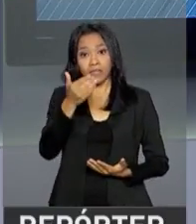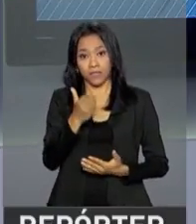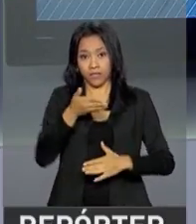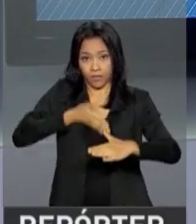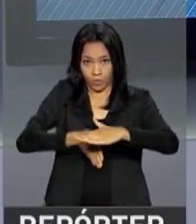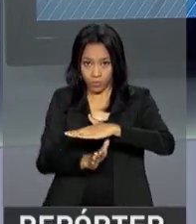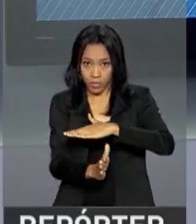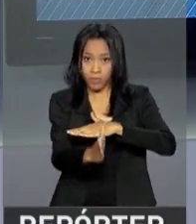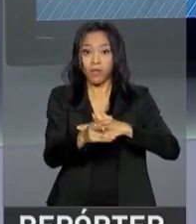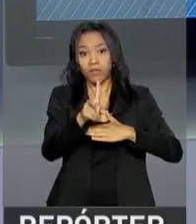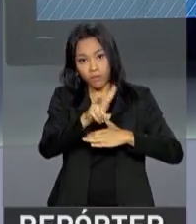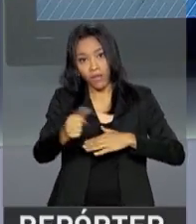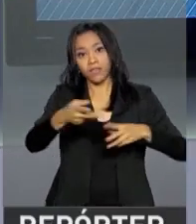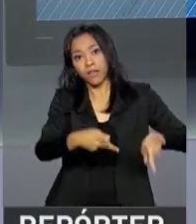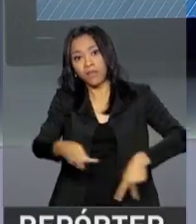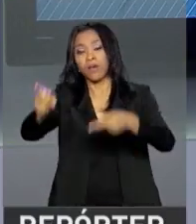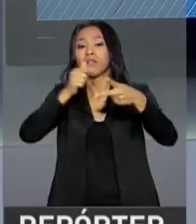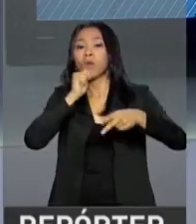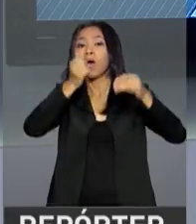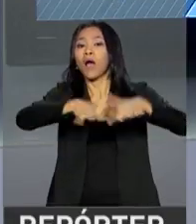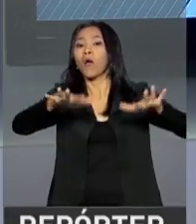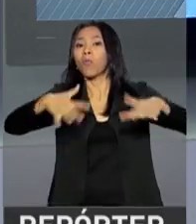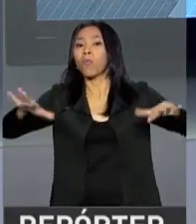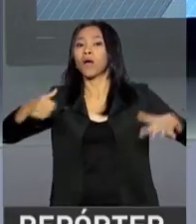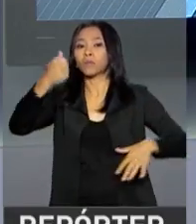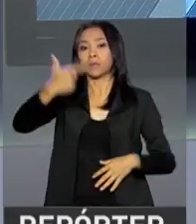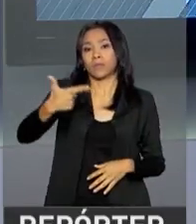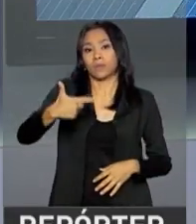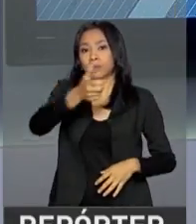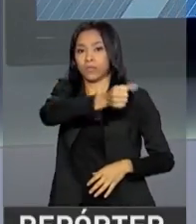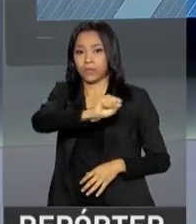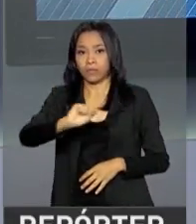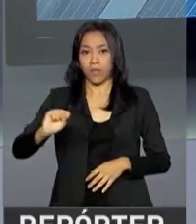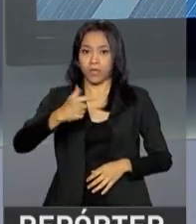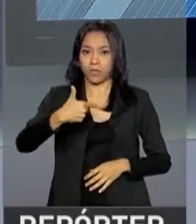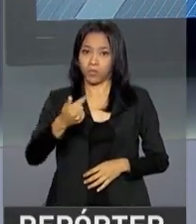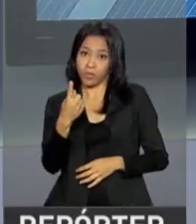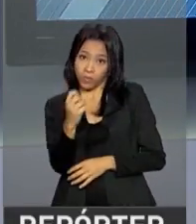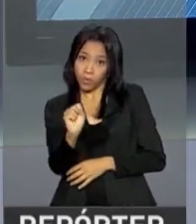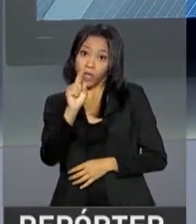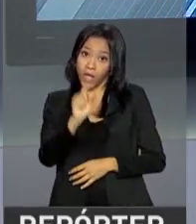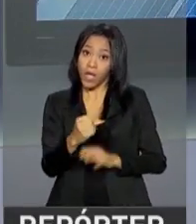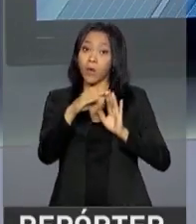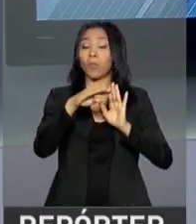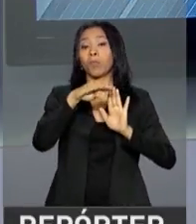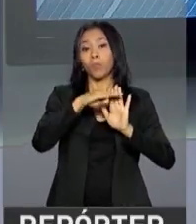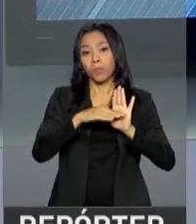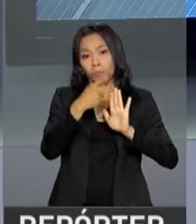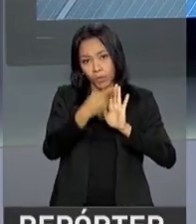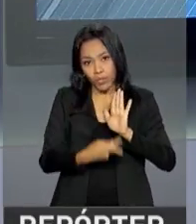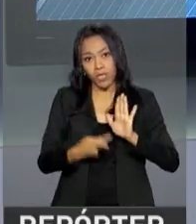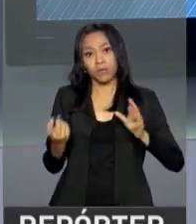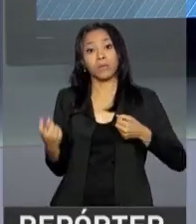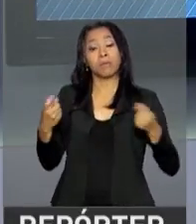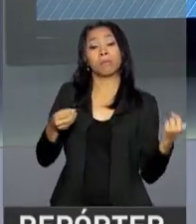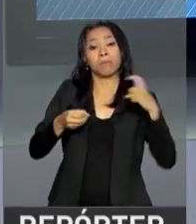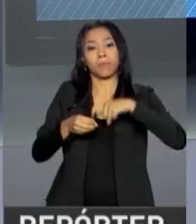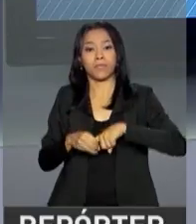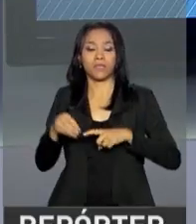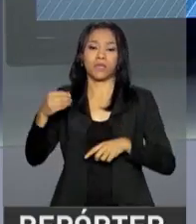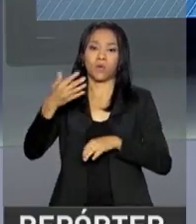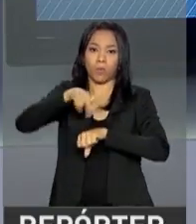será levado ao ar no segundo semestre de 2018 o programa desenvolvido em parceria com a frança prevê a construção de